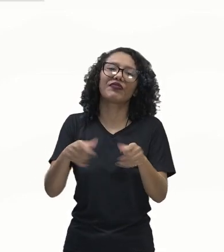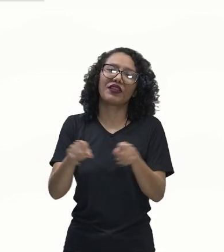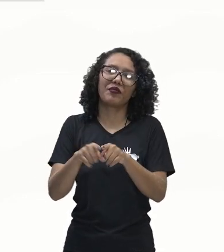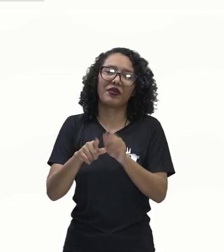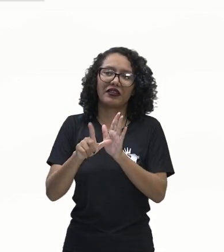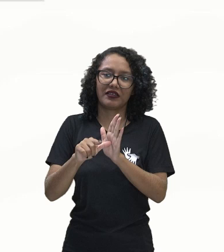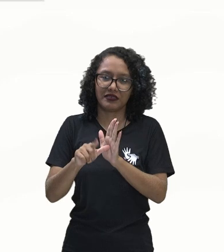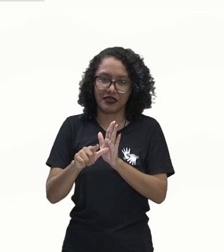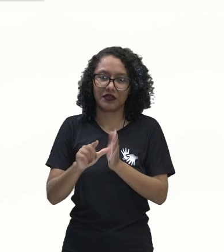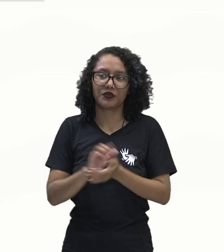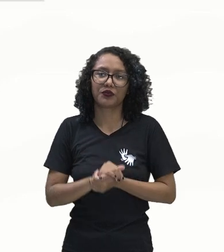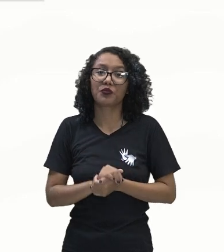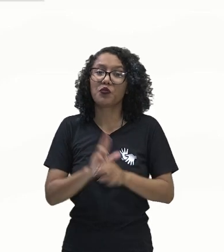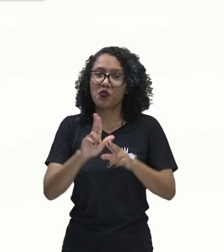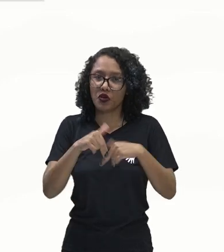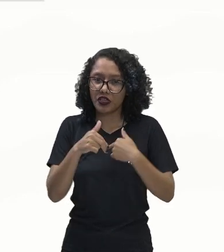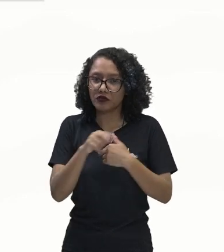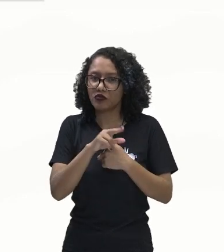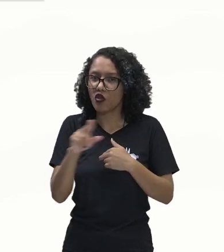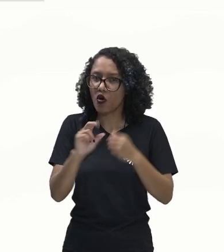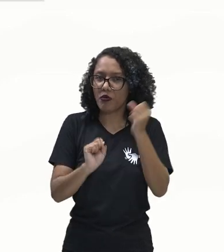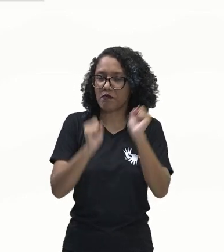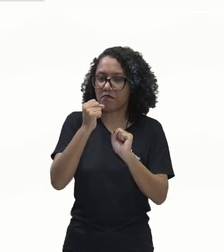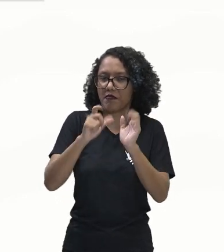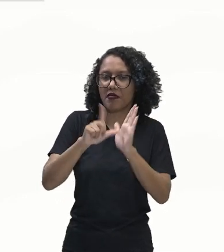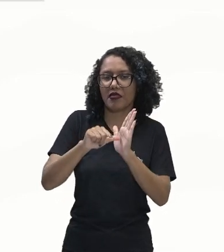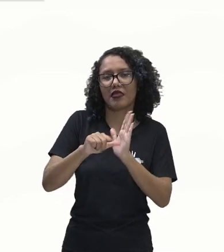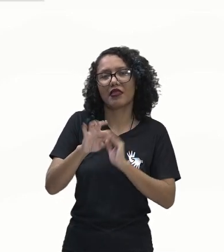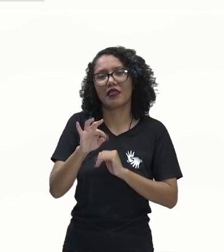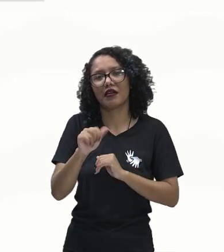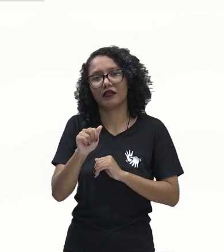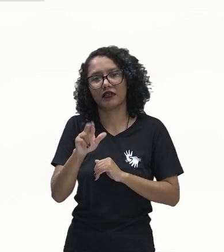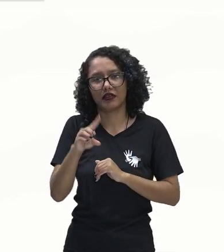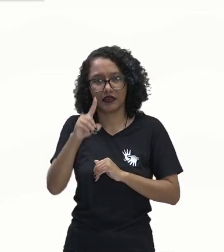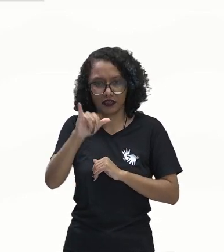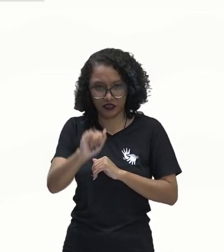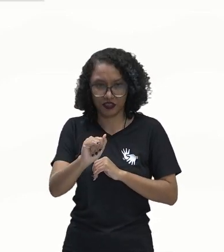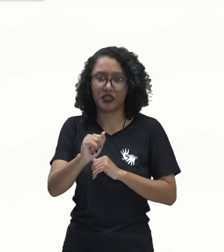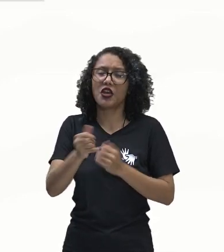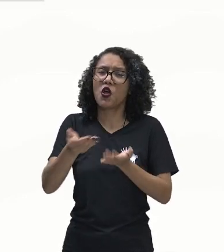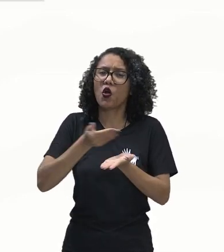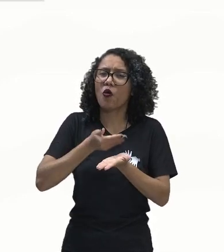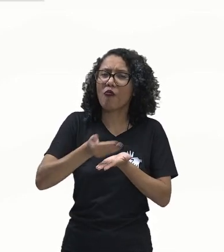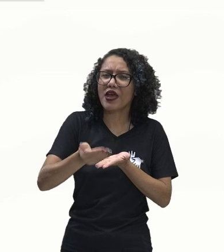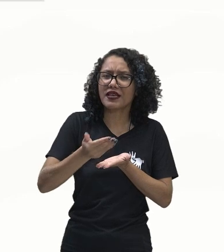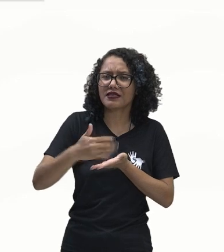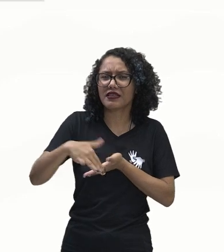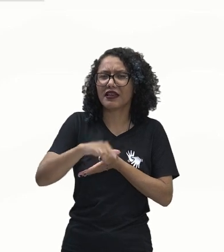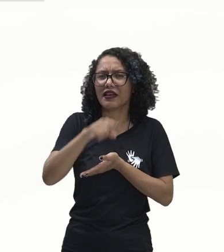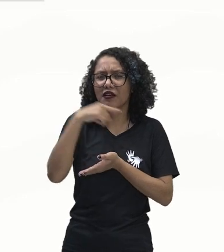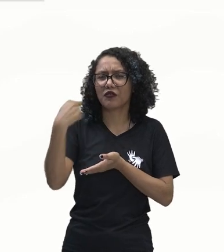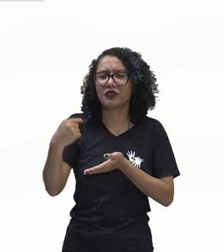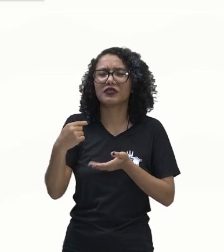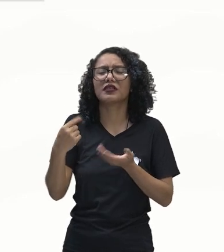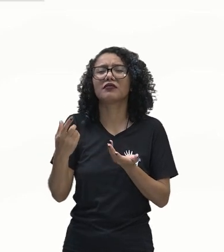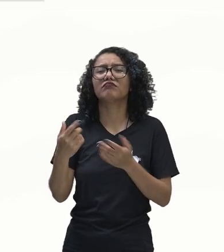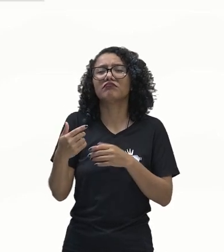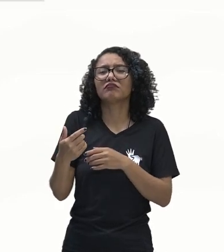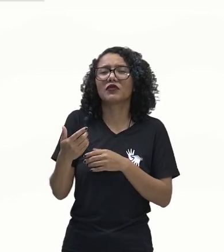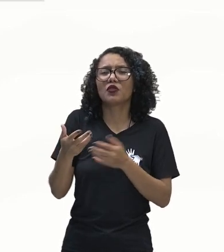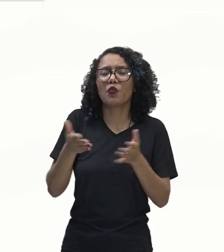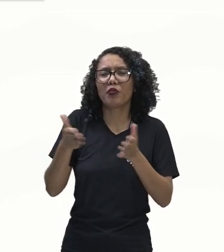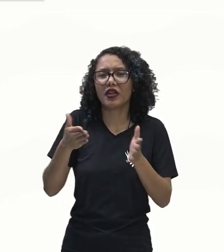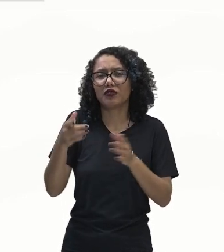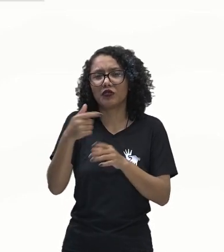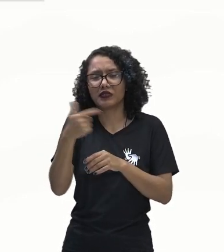uma industrialização tardia, que vai ser implementada na Rússia a partir da segunda metade do